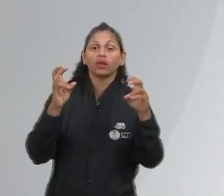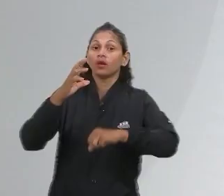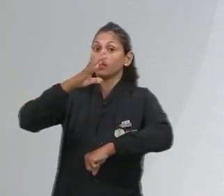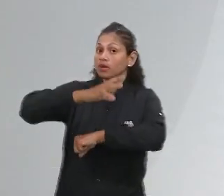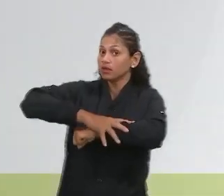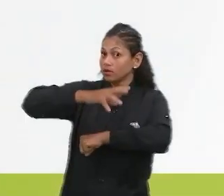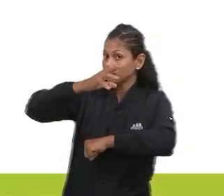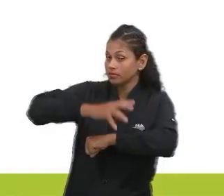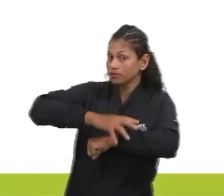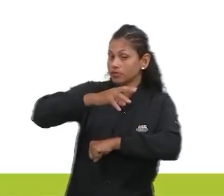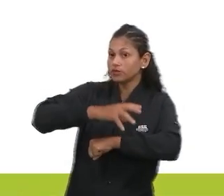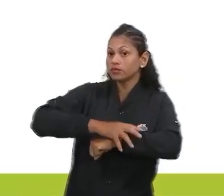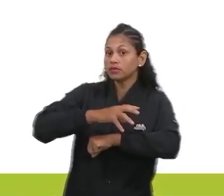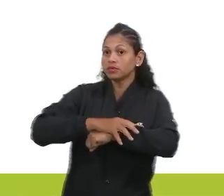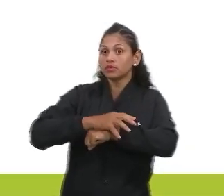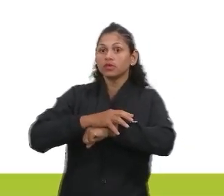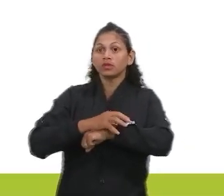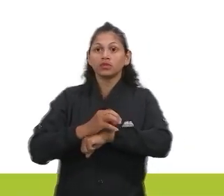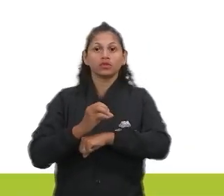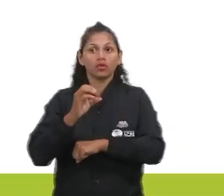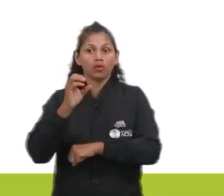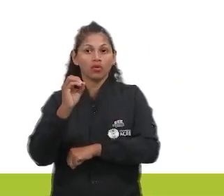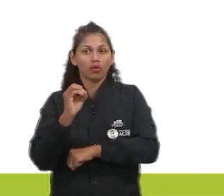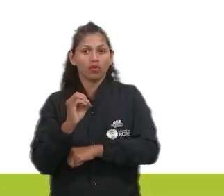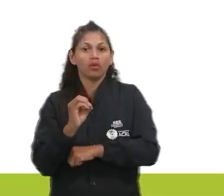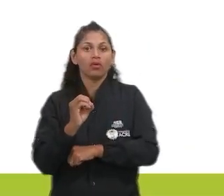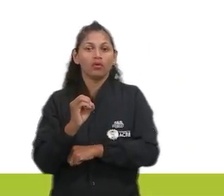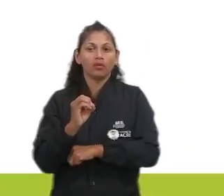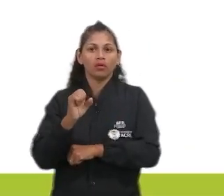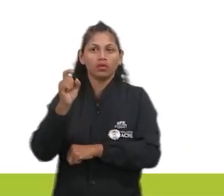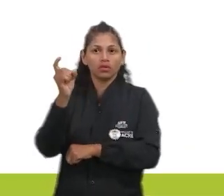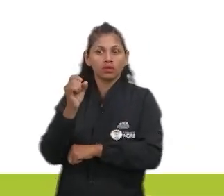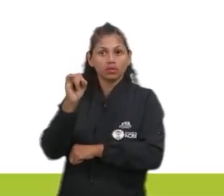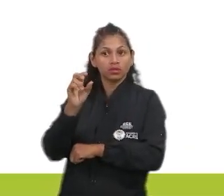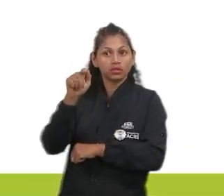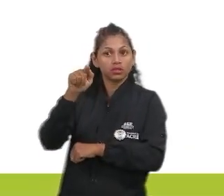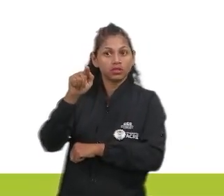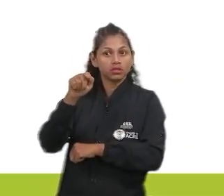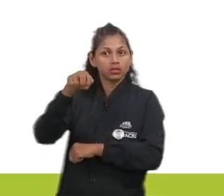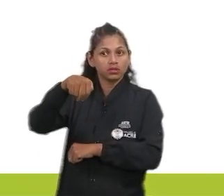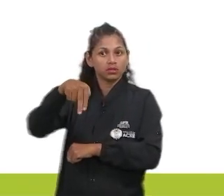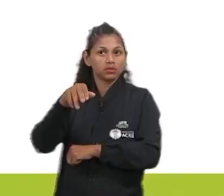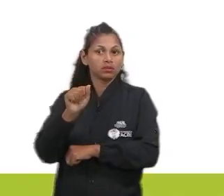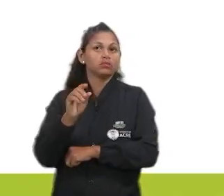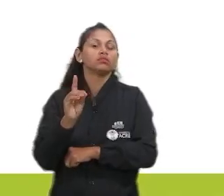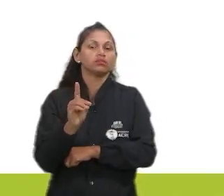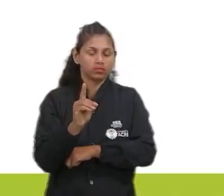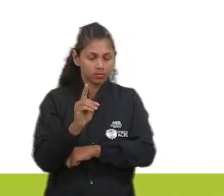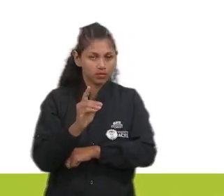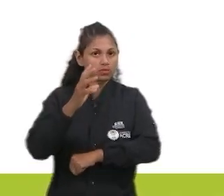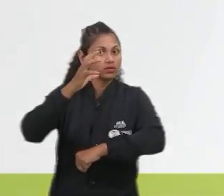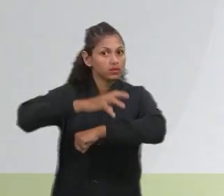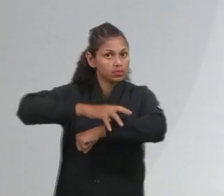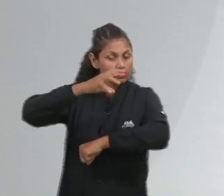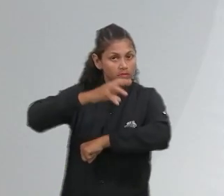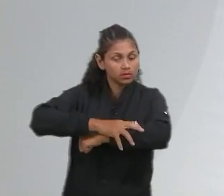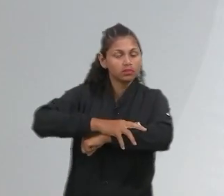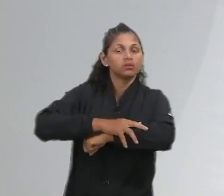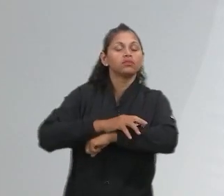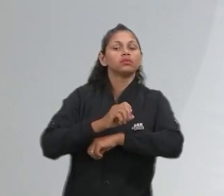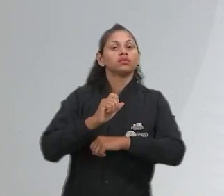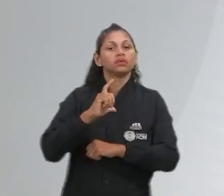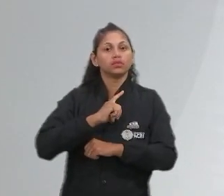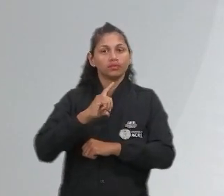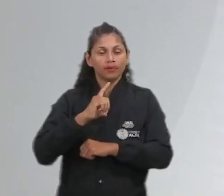funções oxigenadas. Como o próprio nome ele já está sendo bem claro, são funções onde vai haver